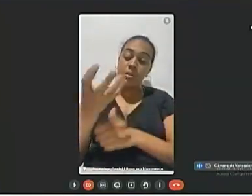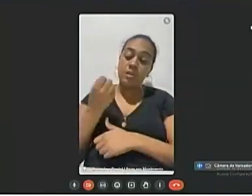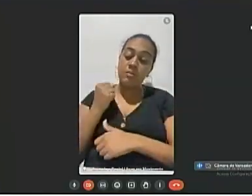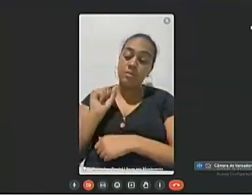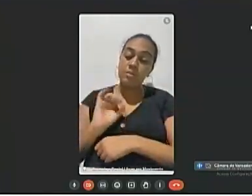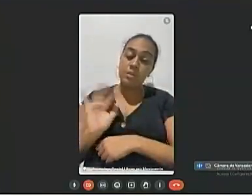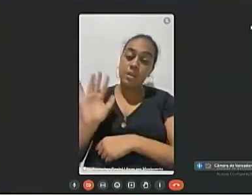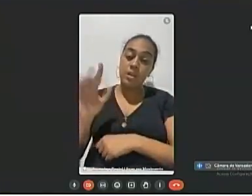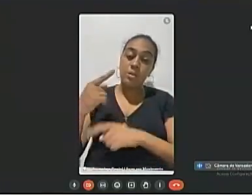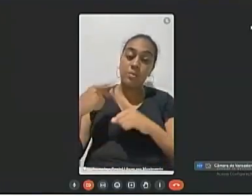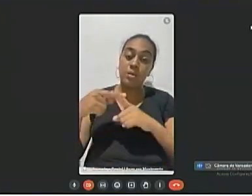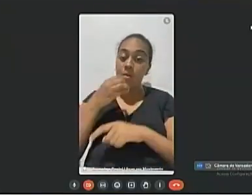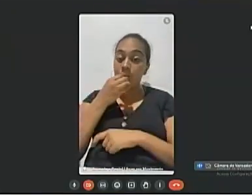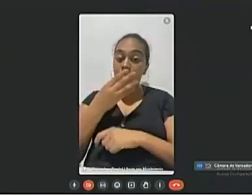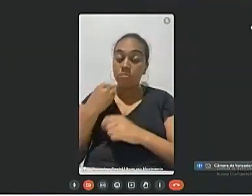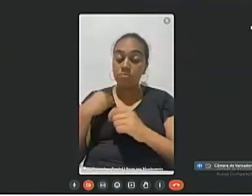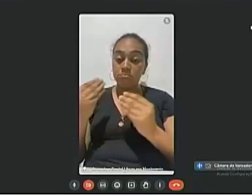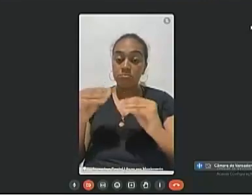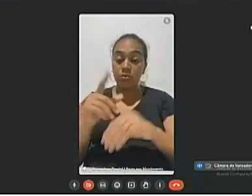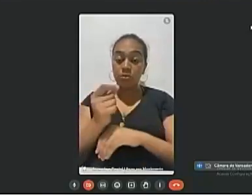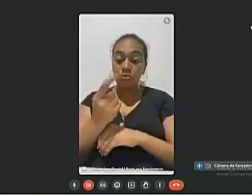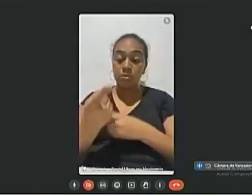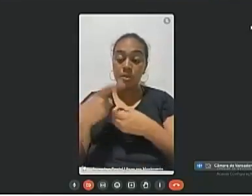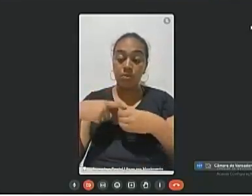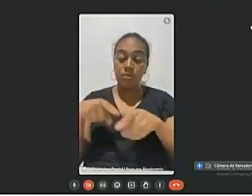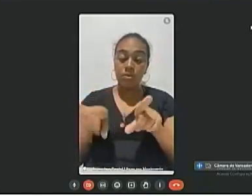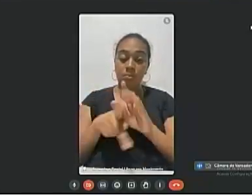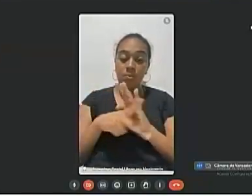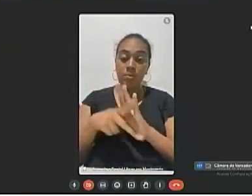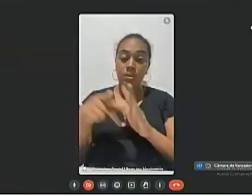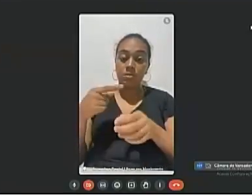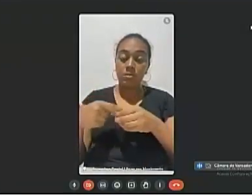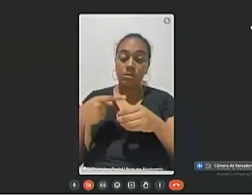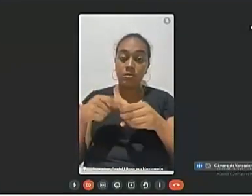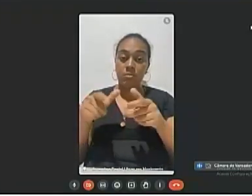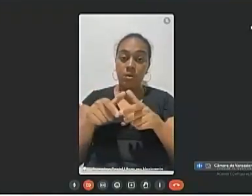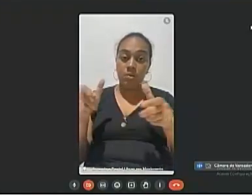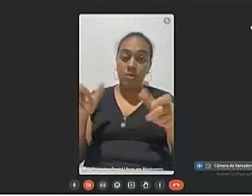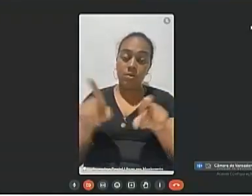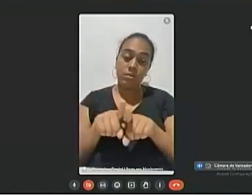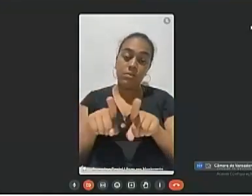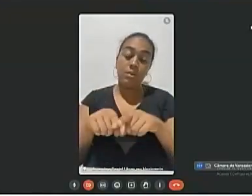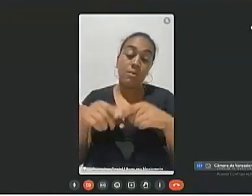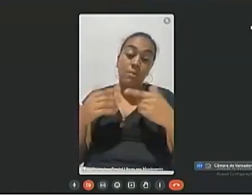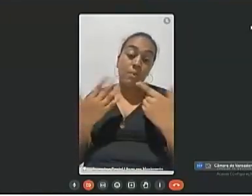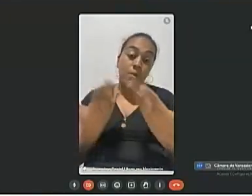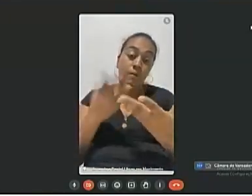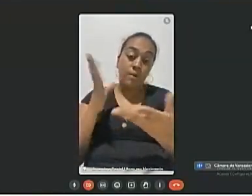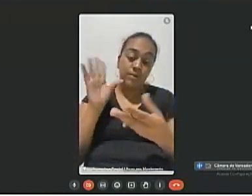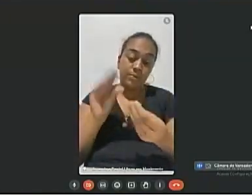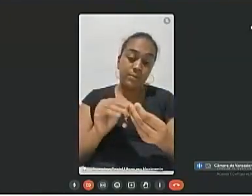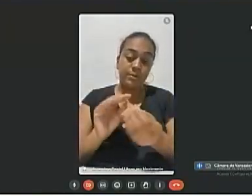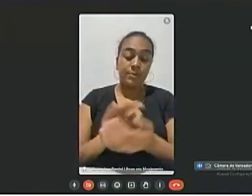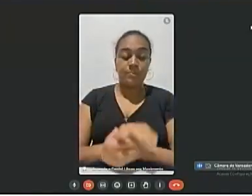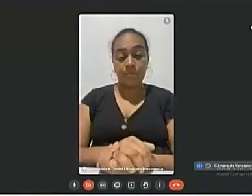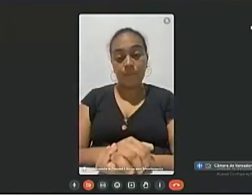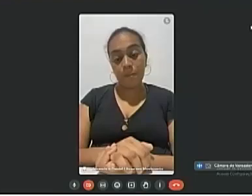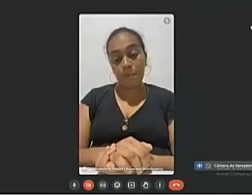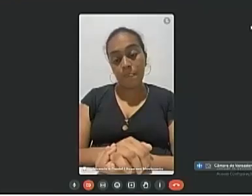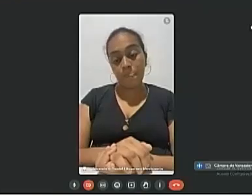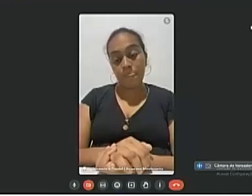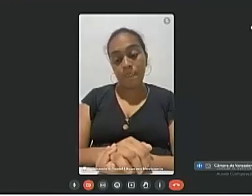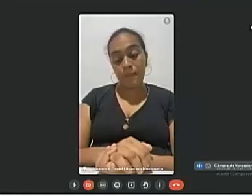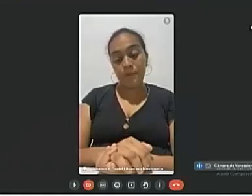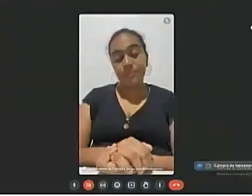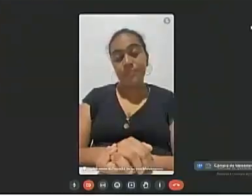1. Então vale a pena colocar dinheiro porque o retorno para as cidades vai ser maior. Quais que são elas? Vou resumir. Extrair ou dragar